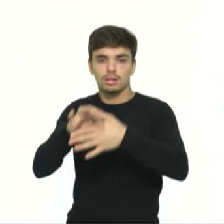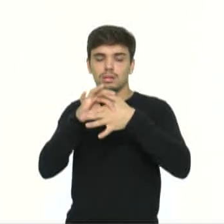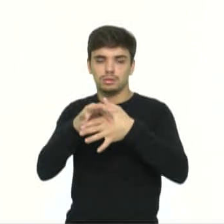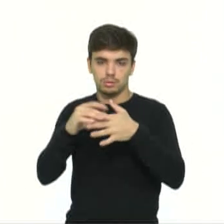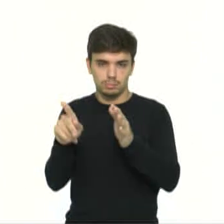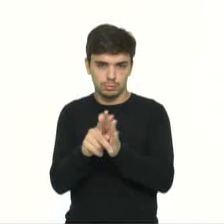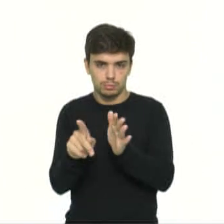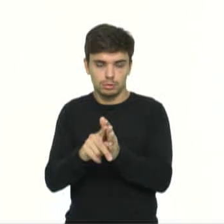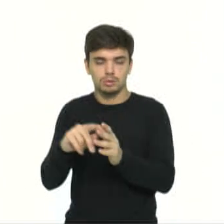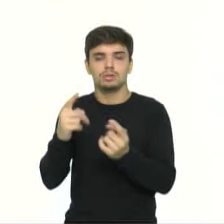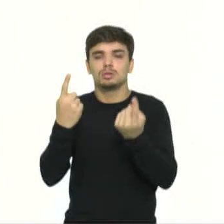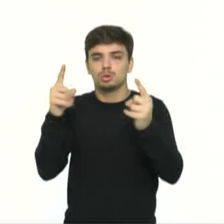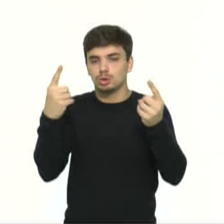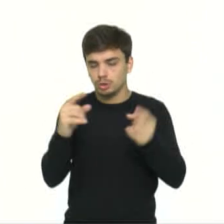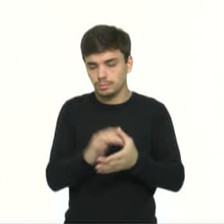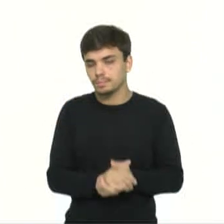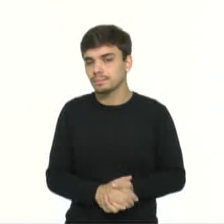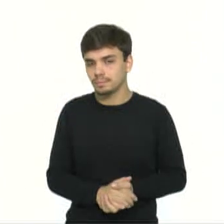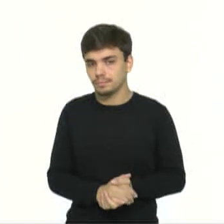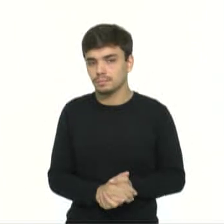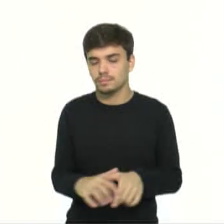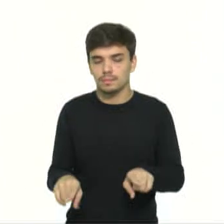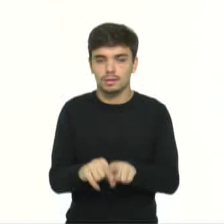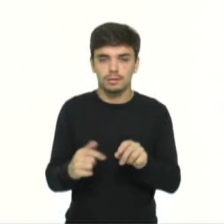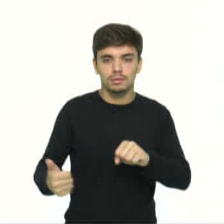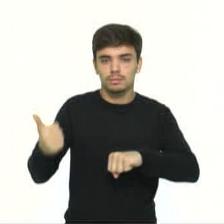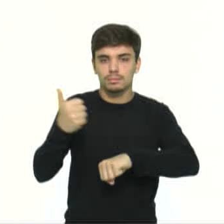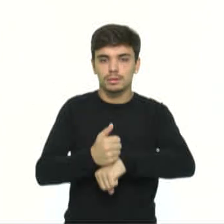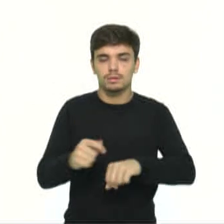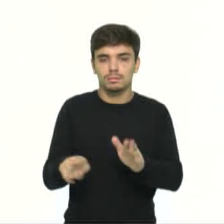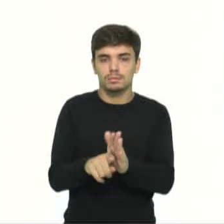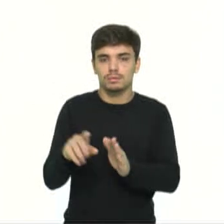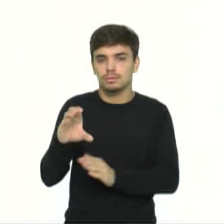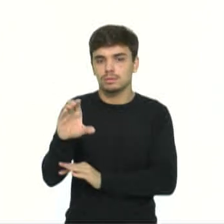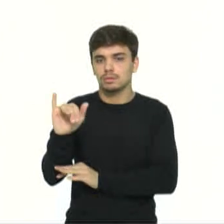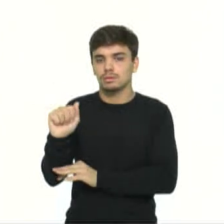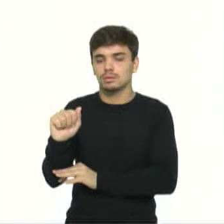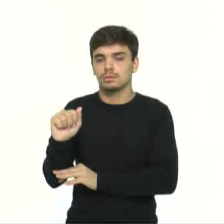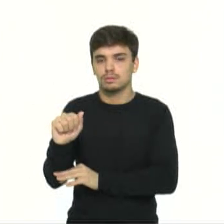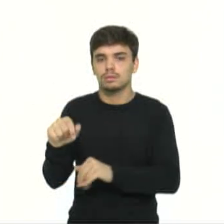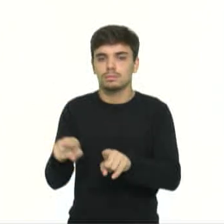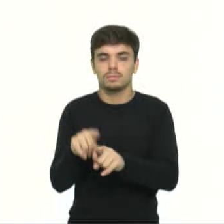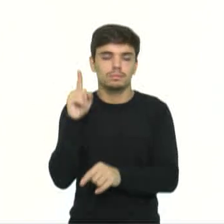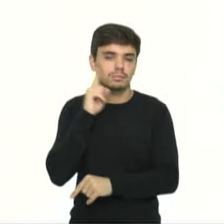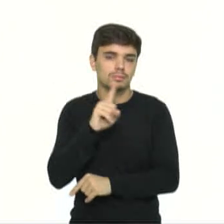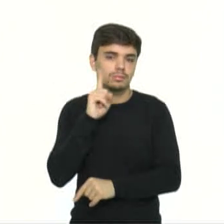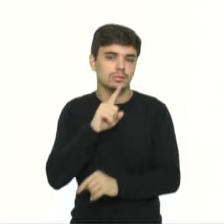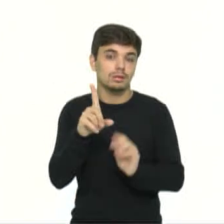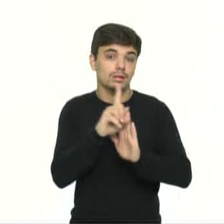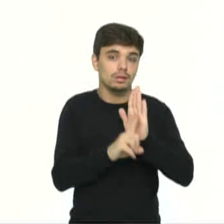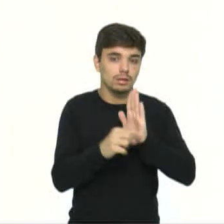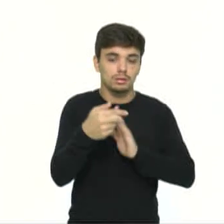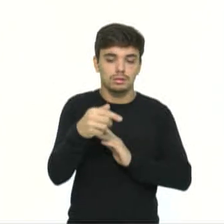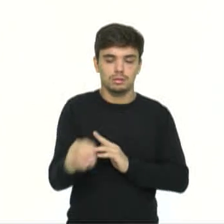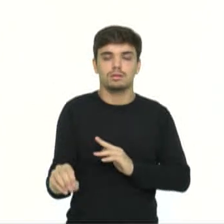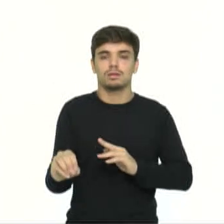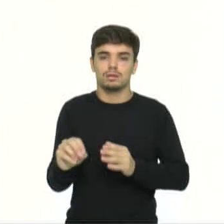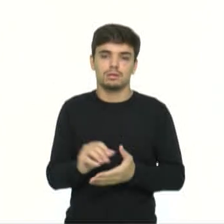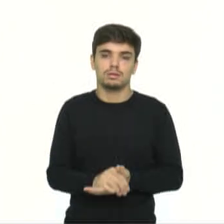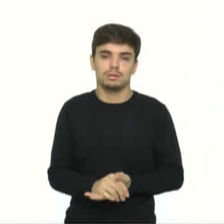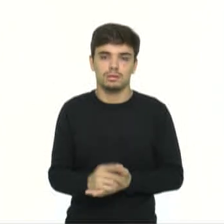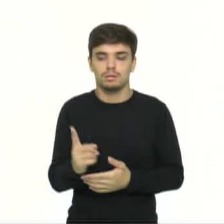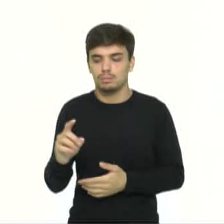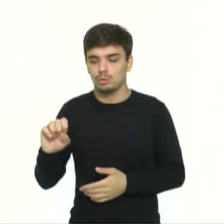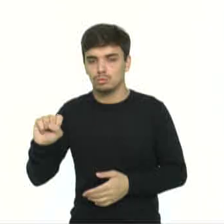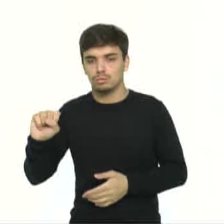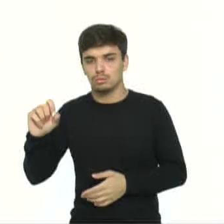propôs a Operação Condor, né, e com o apoio da CIA dos Estados Unidos, levada a cabo na década de 70 e